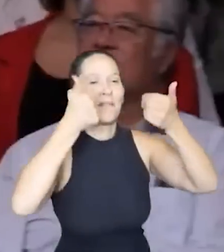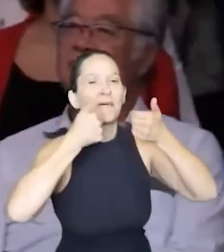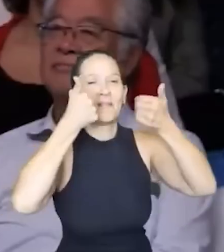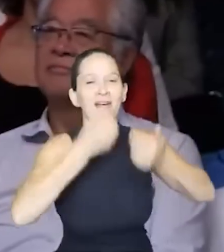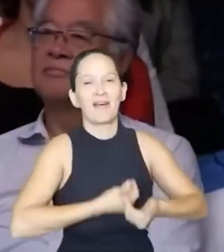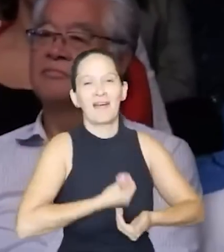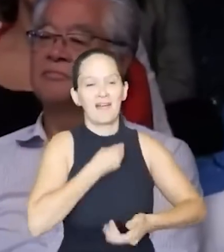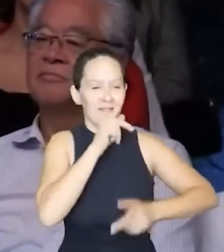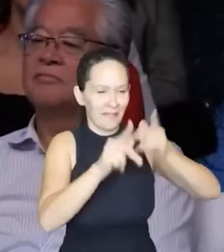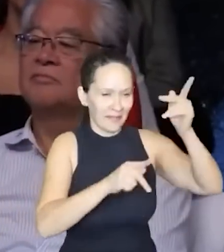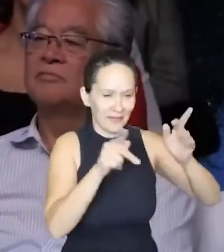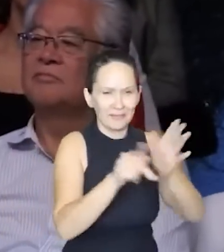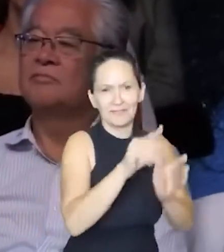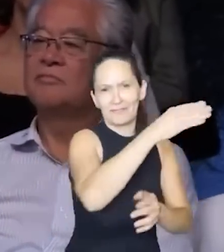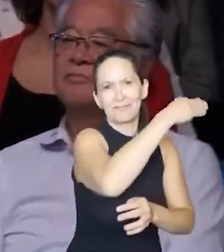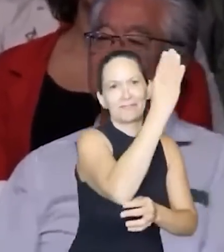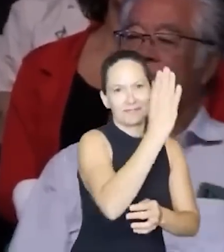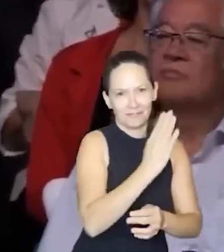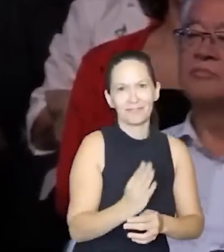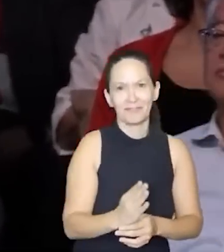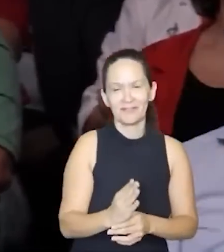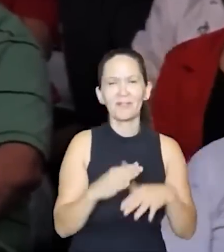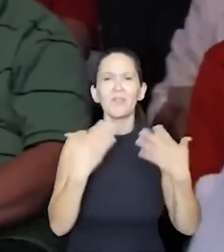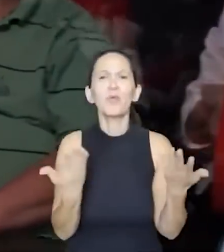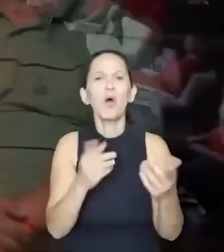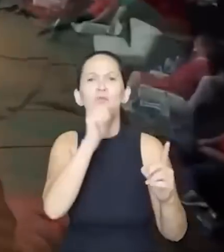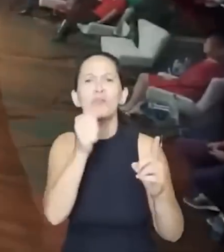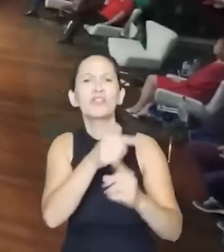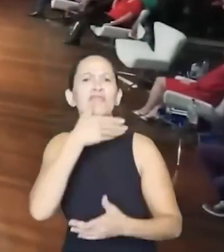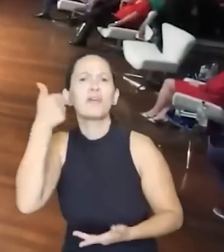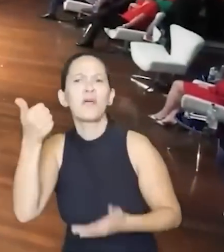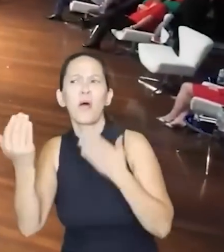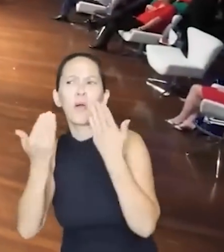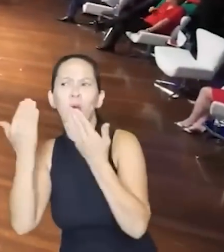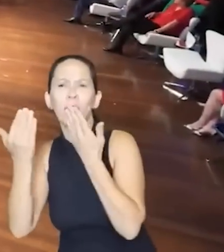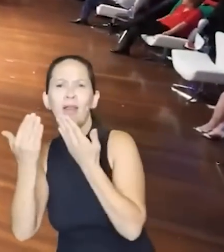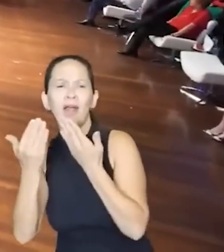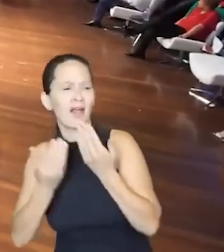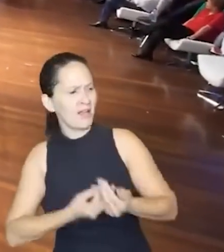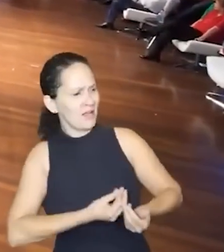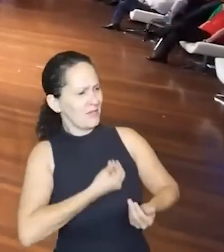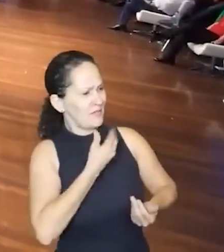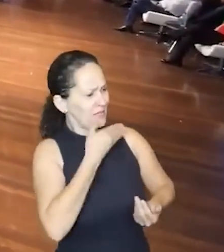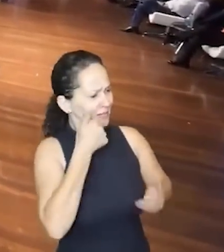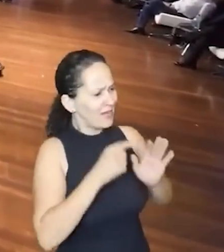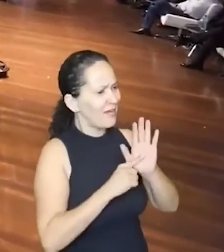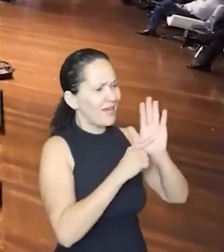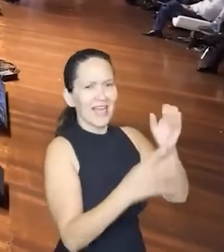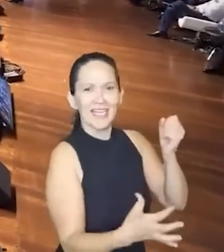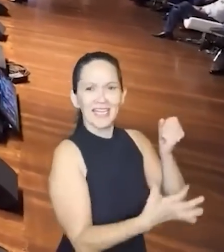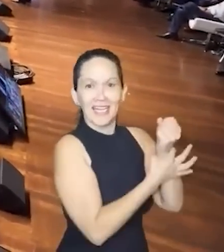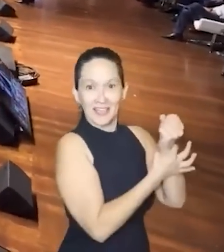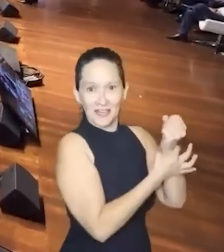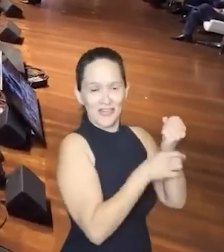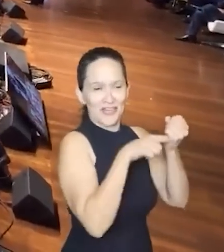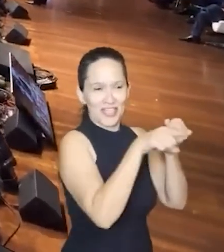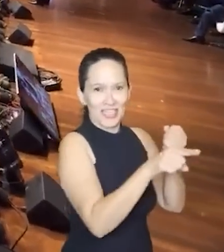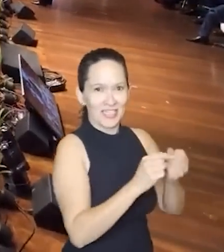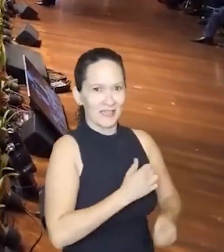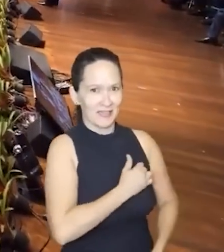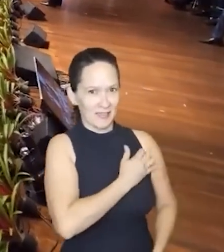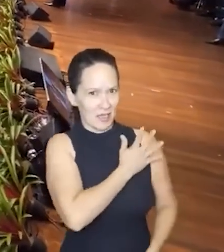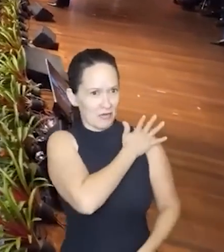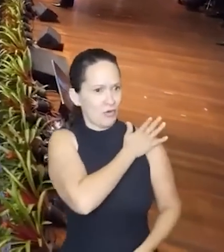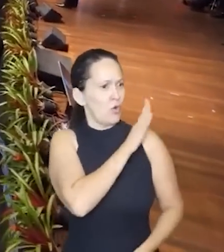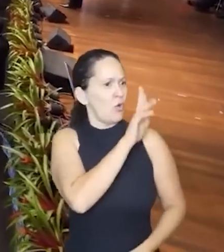povo brasileiro? Qual razão melhor para a gente viver do que a gente garantir que aqueles índios Yanomamis não morram mais